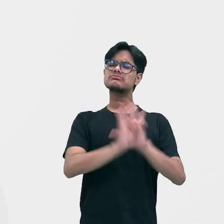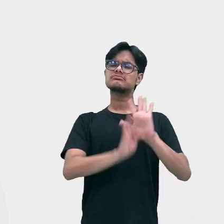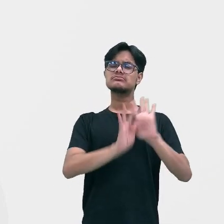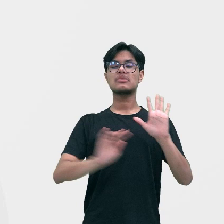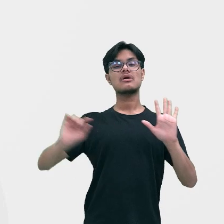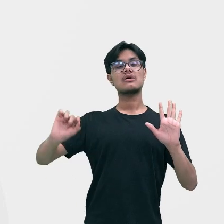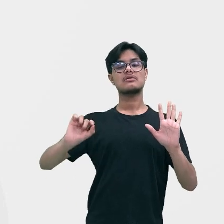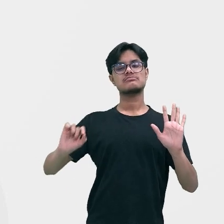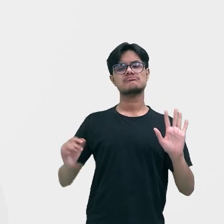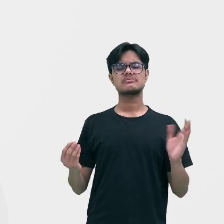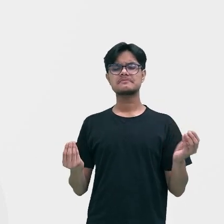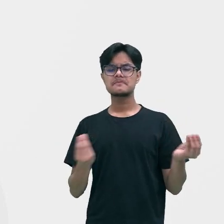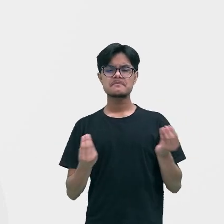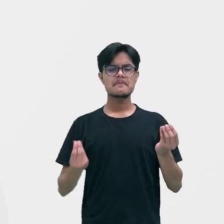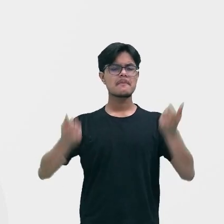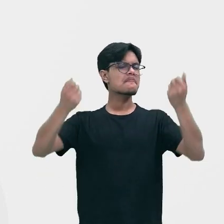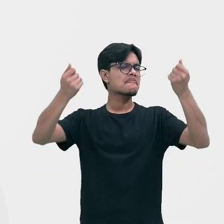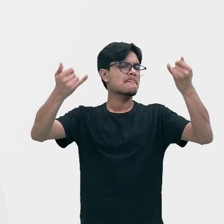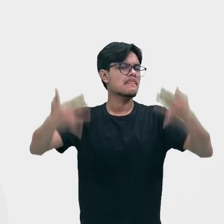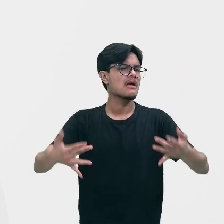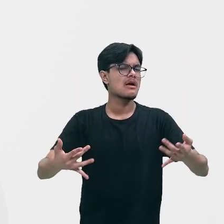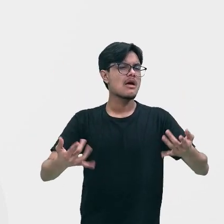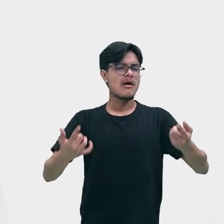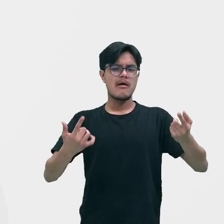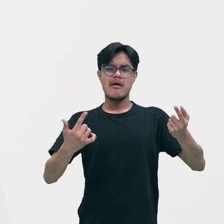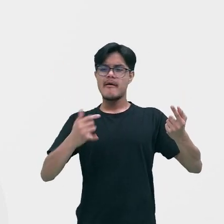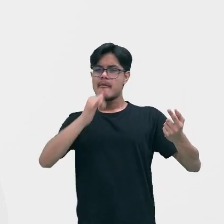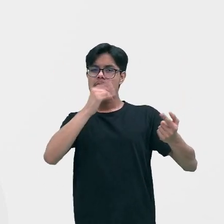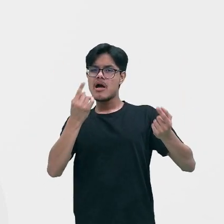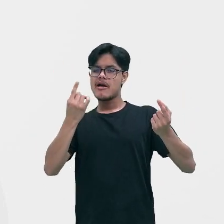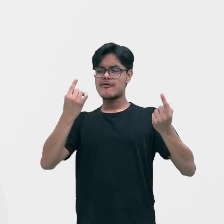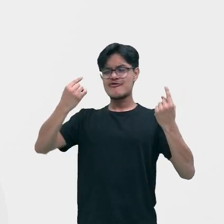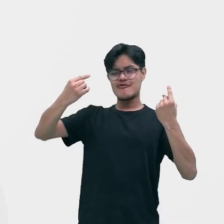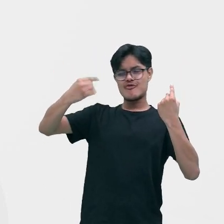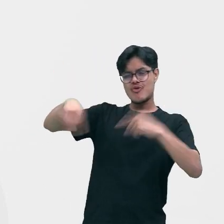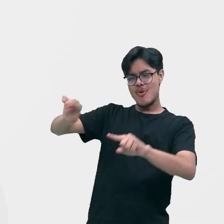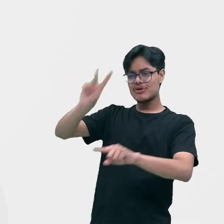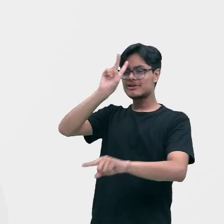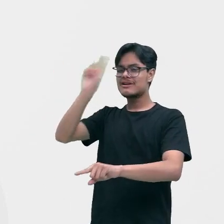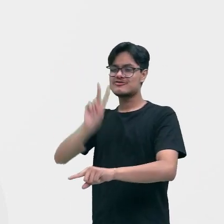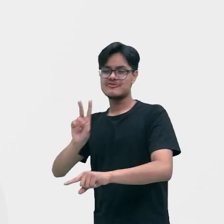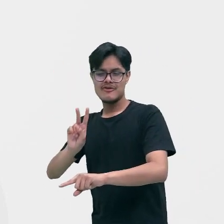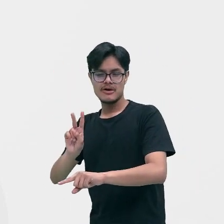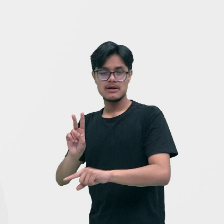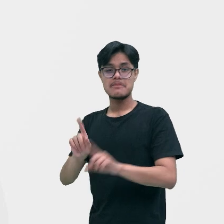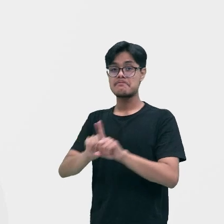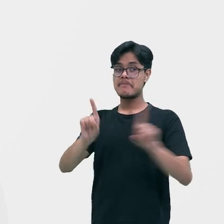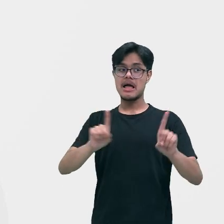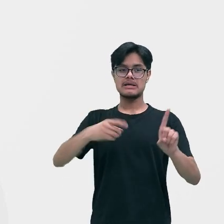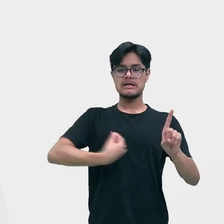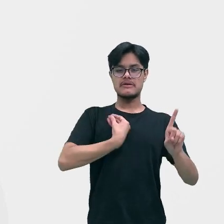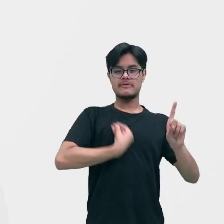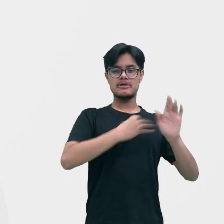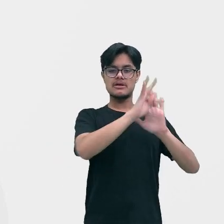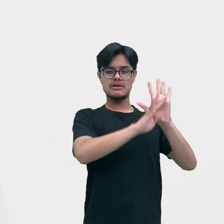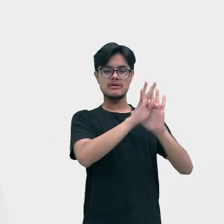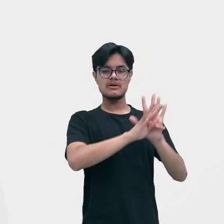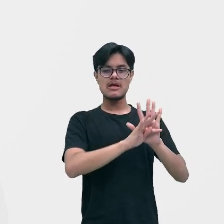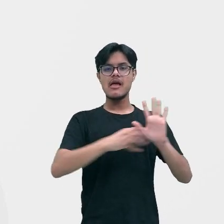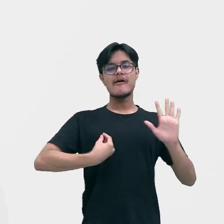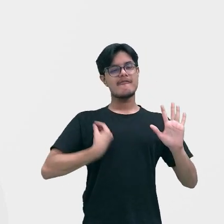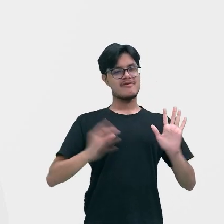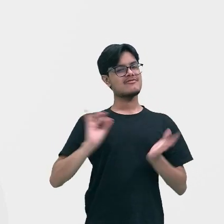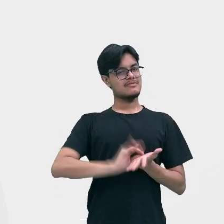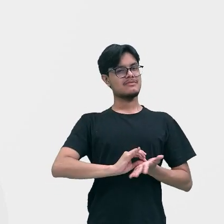está meio que contrapondo a imagem, né? Porque a imagem é de conto de fadas, mas o texto é de vida real. Então, aí a